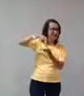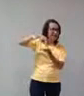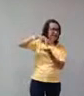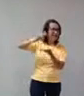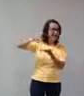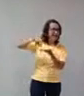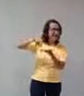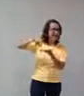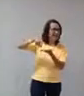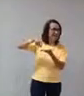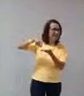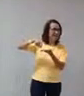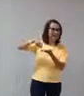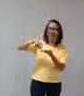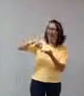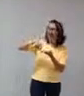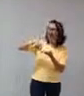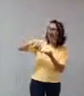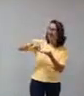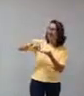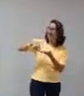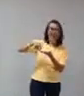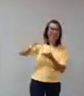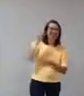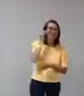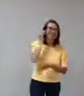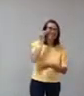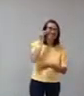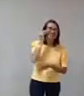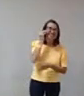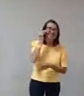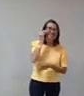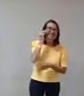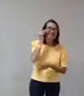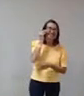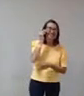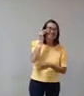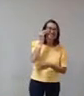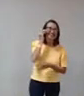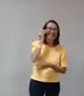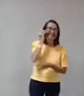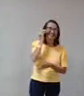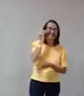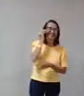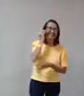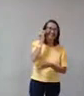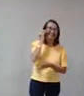Quem não viu, tente ver. Depois, se não conseguir, eu mostro.